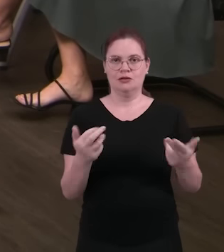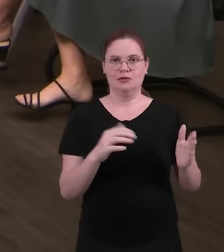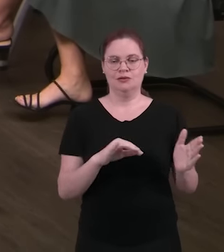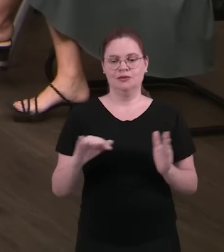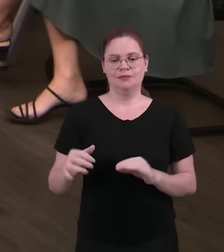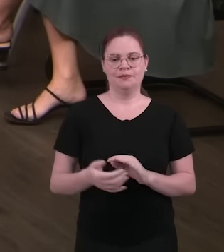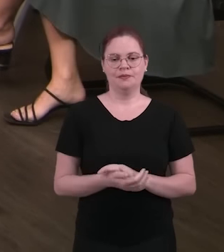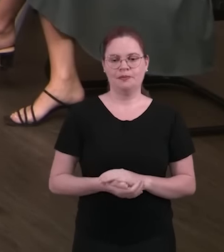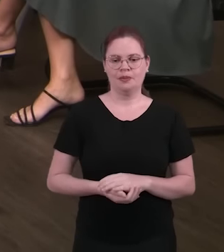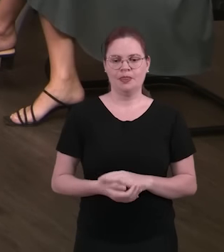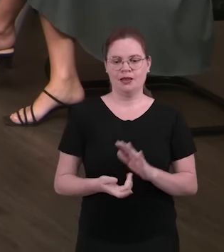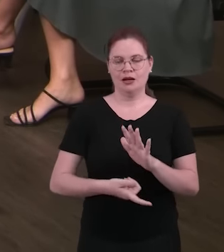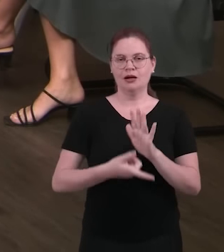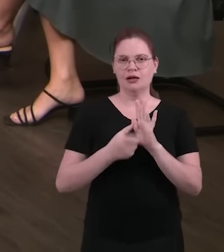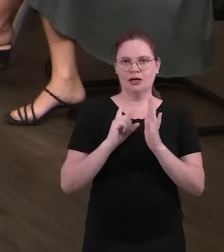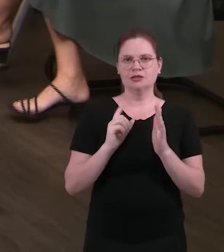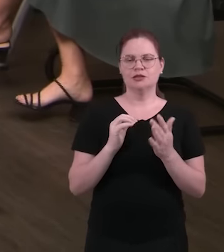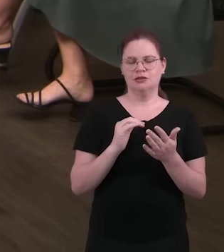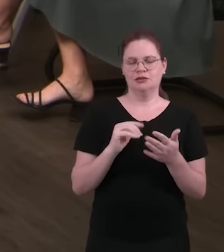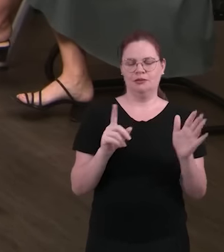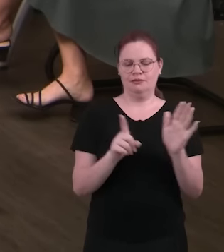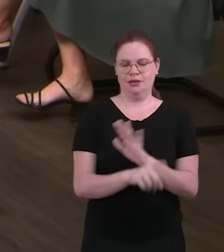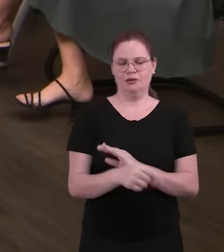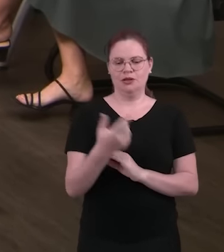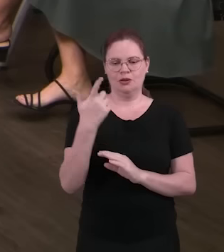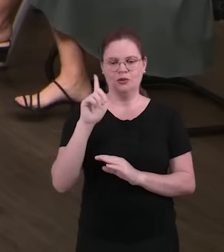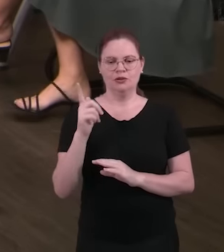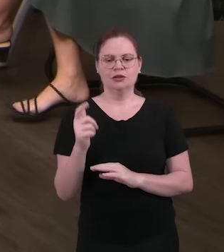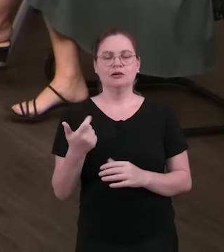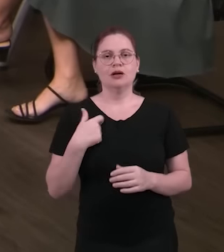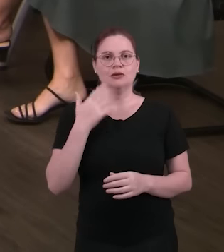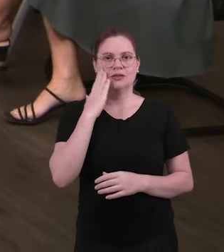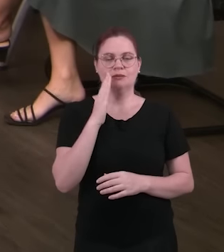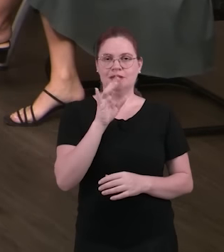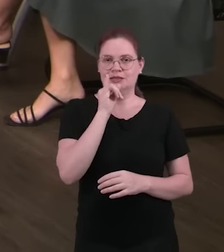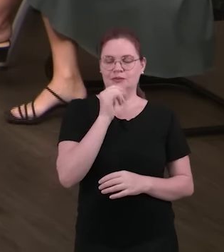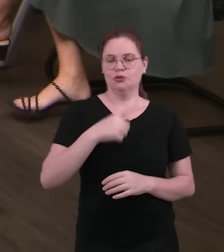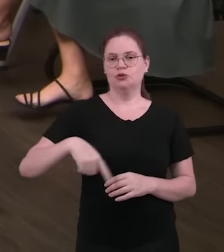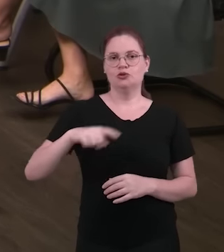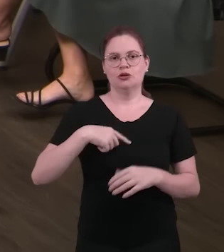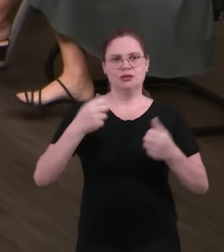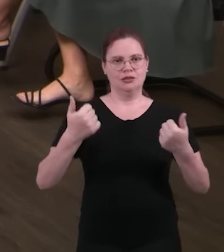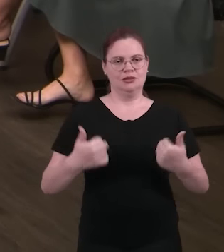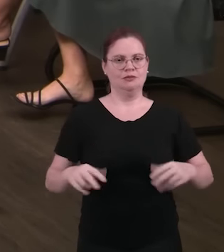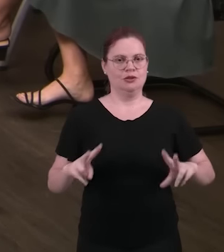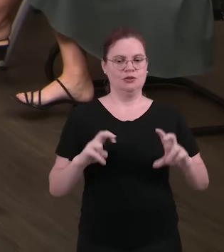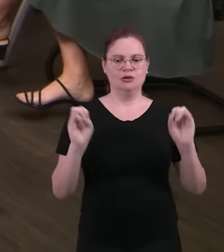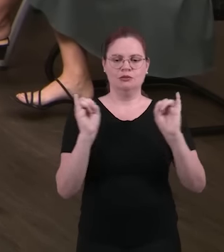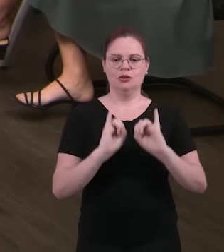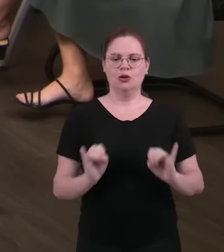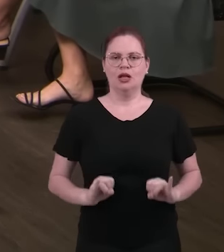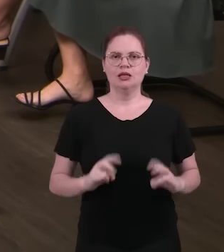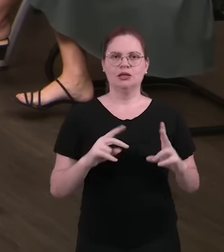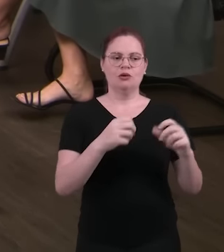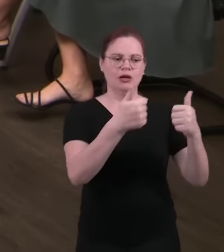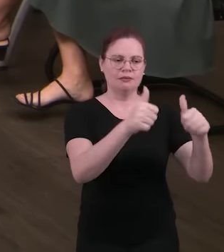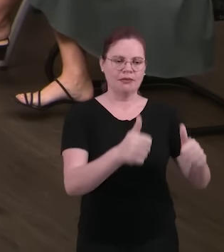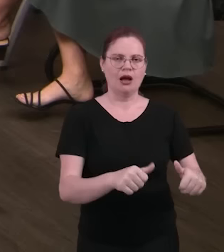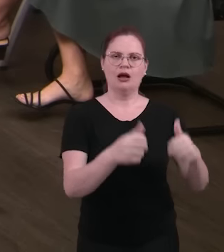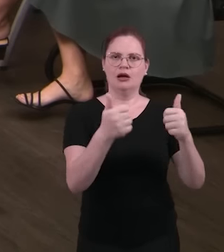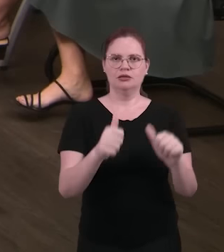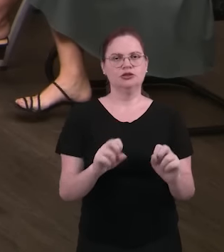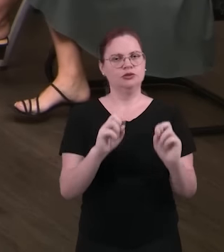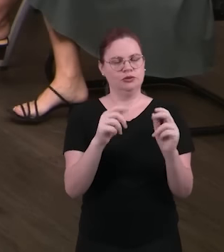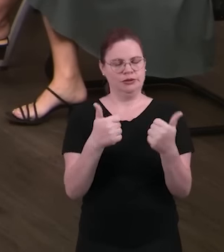passar para a jovem Vitória. É o seguinte, a gente falou da idolatria também como, né, a imagem, esculturas